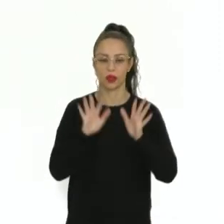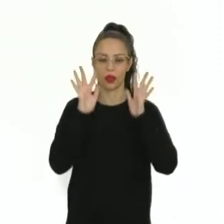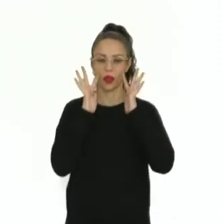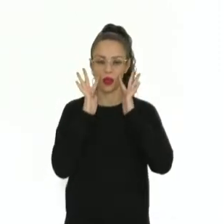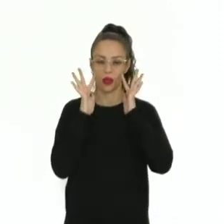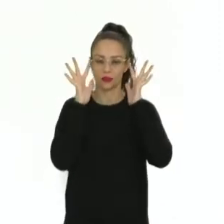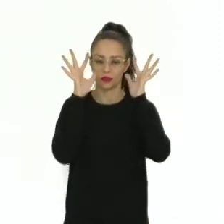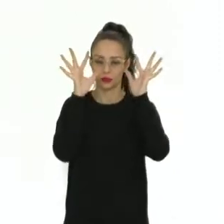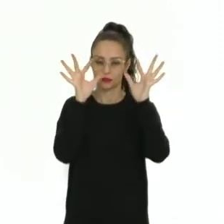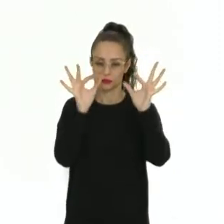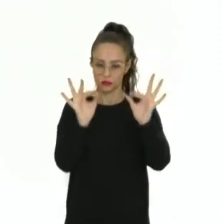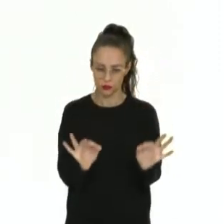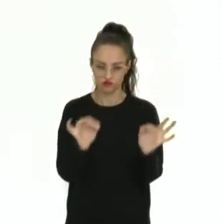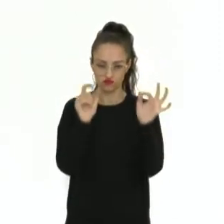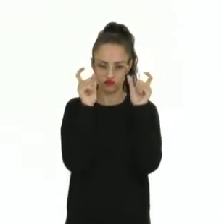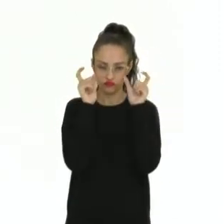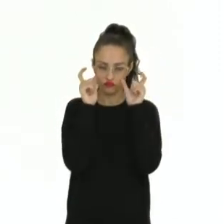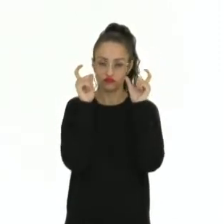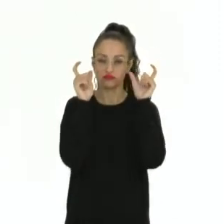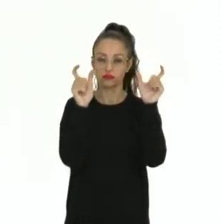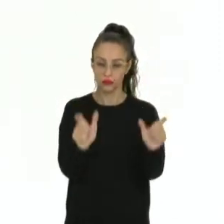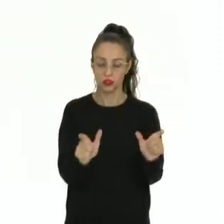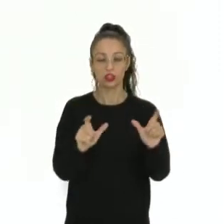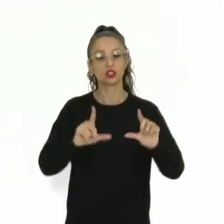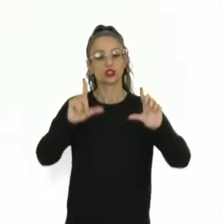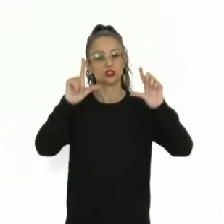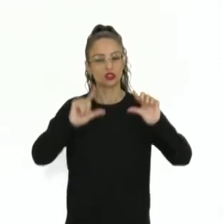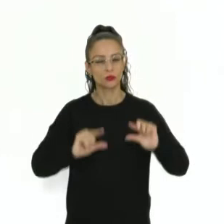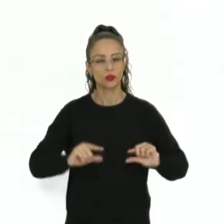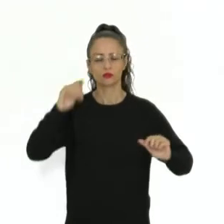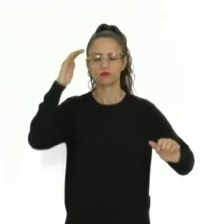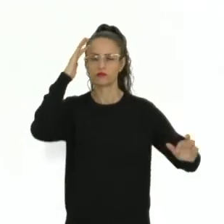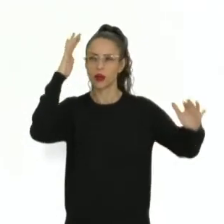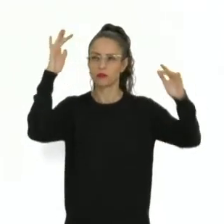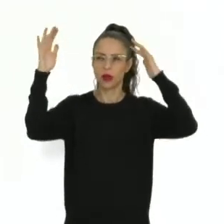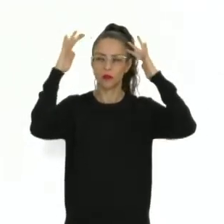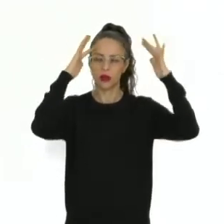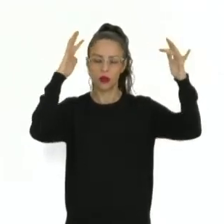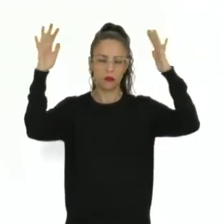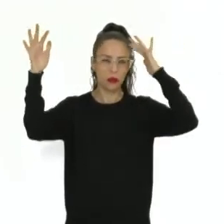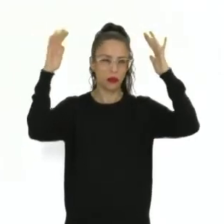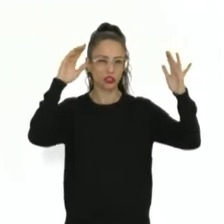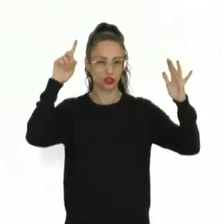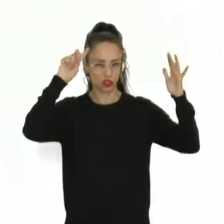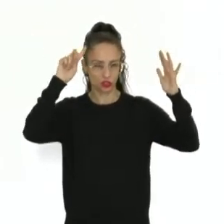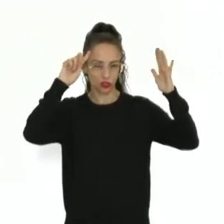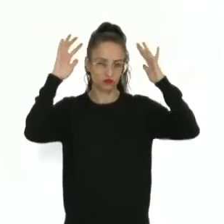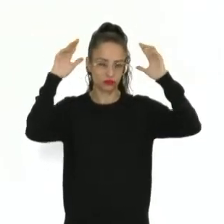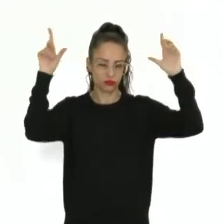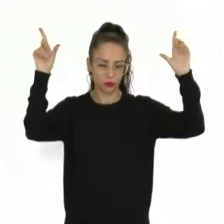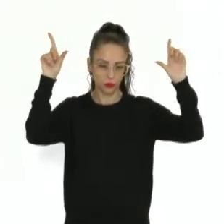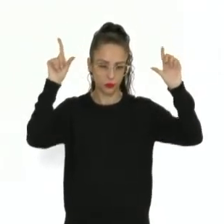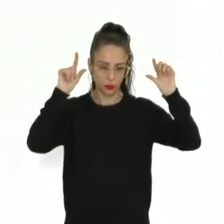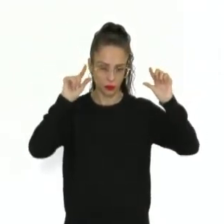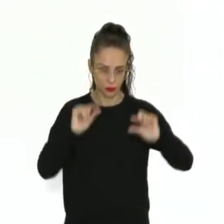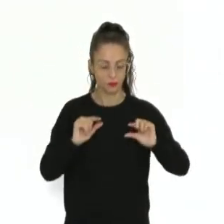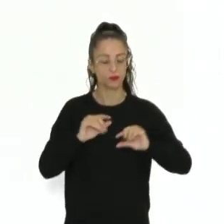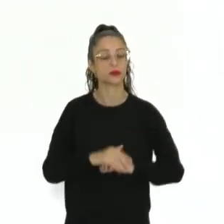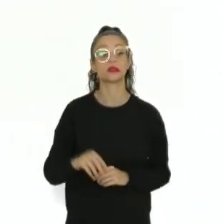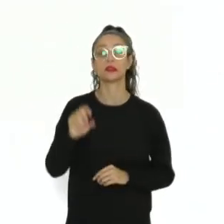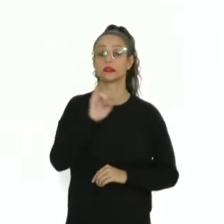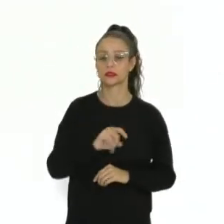e atenção para reduzir o fluxo dos pensamentos corriqueiros, né? Quando realizadas de